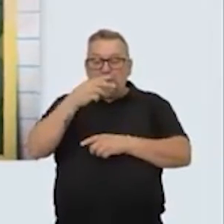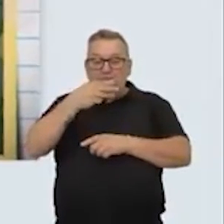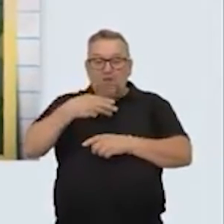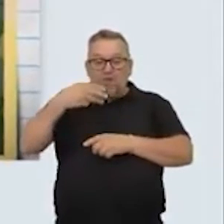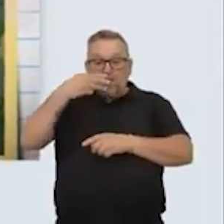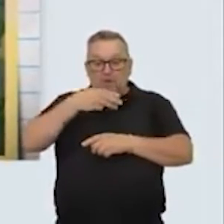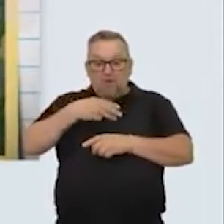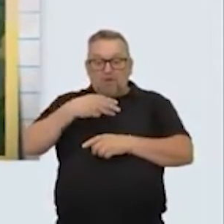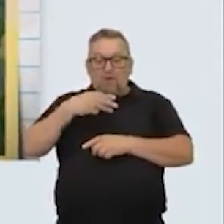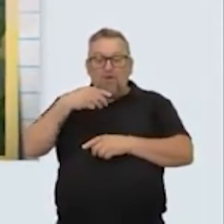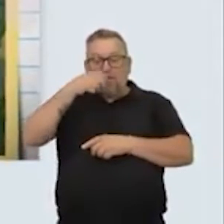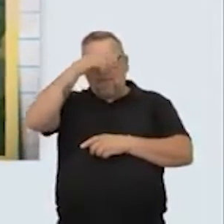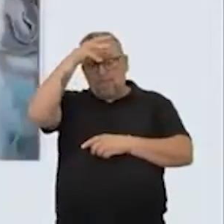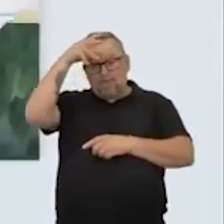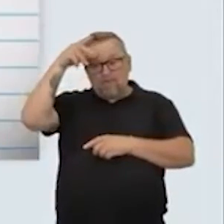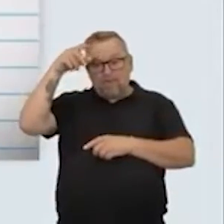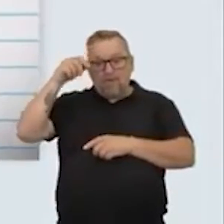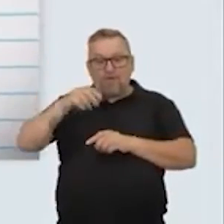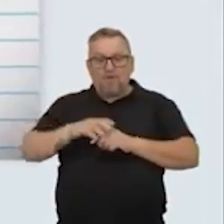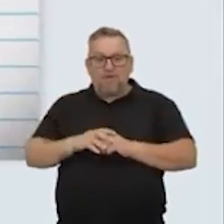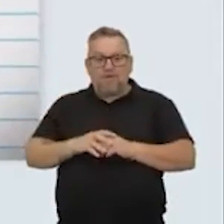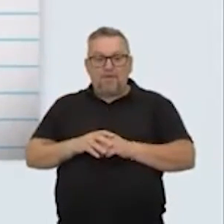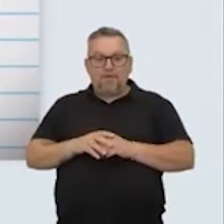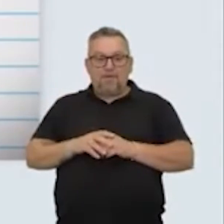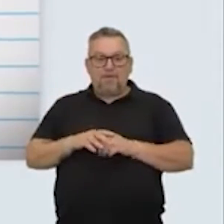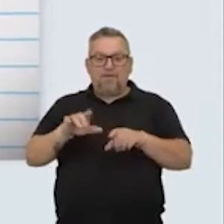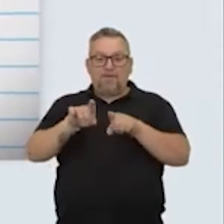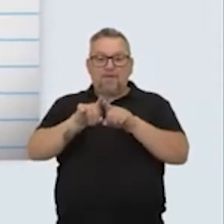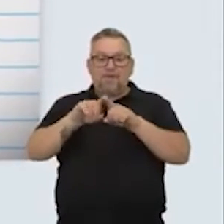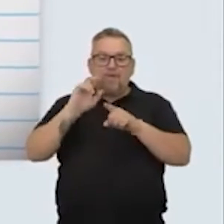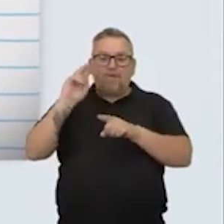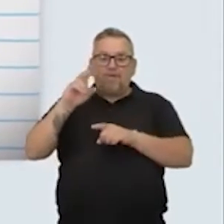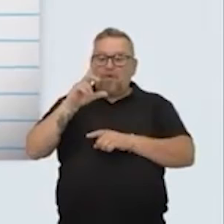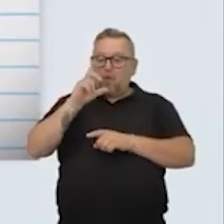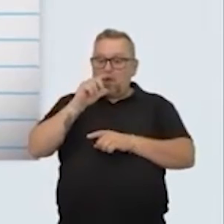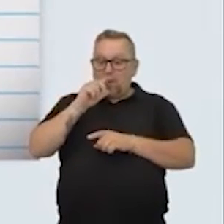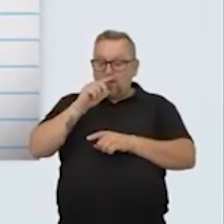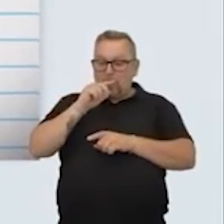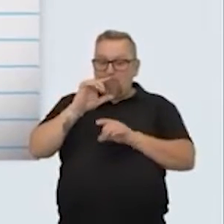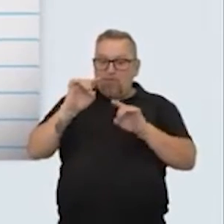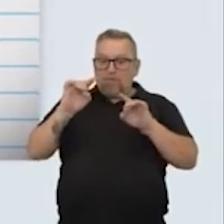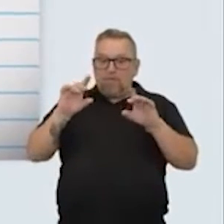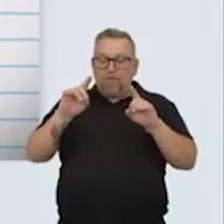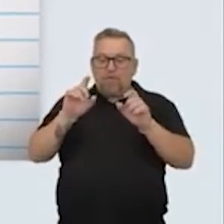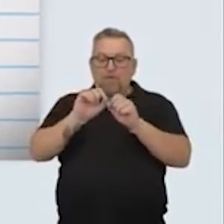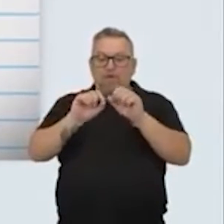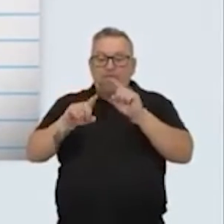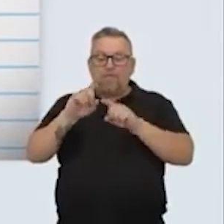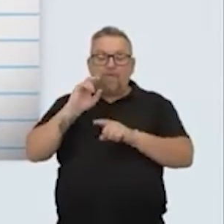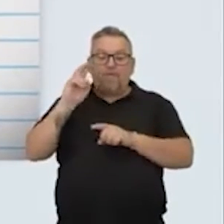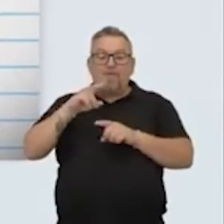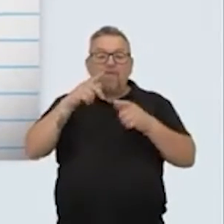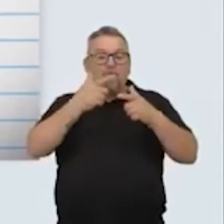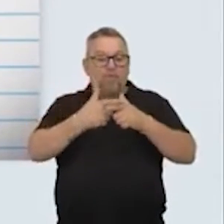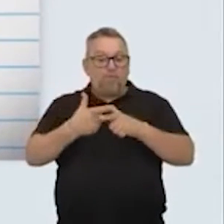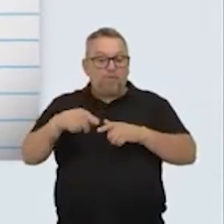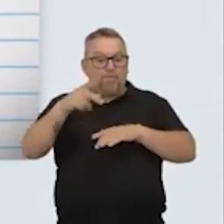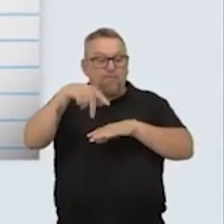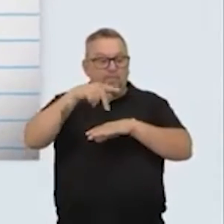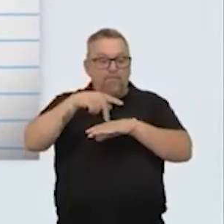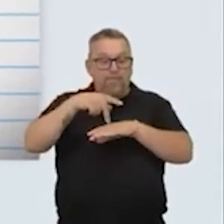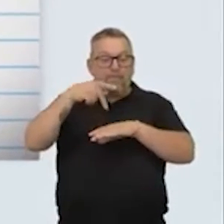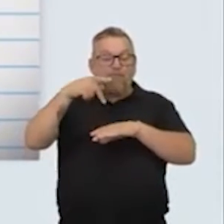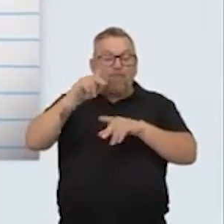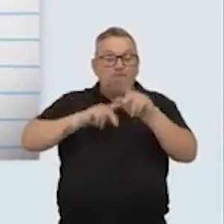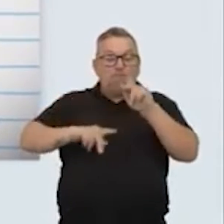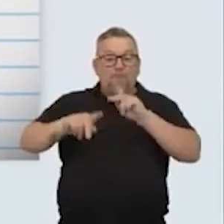Bacia Fluvial do Amazonas. Se nada for feito em relação à água, especialistas preveem que haverá conflitos entre países, nações e